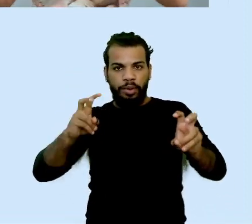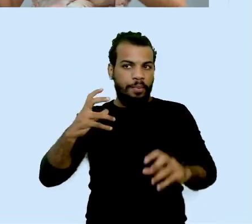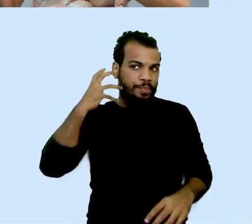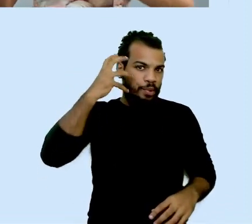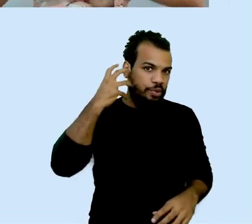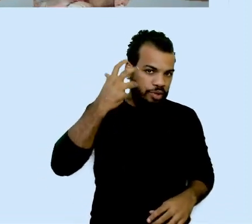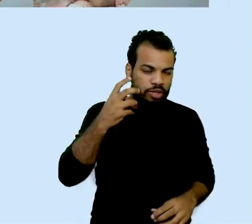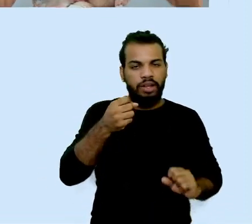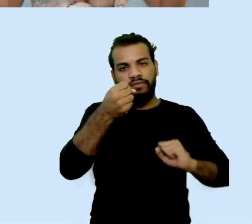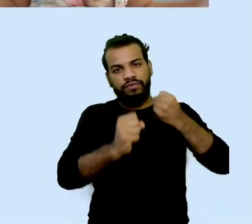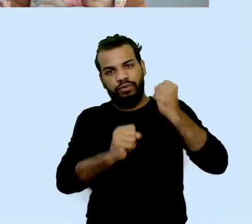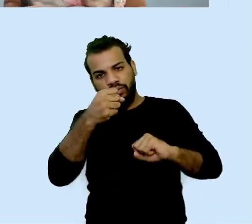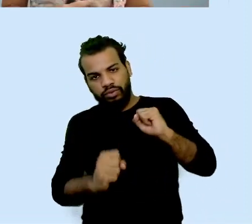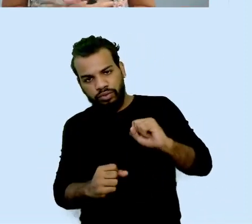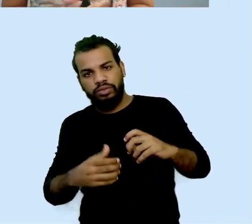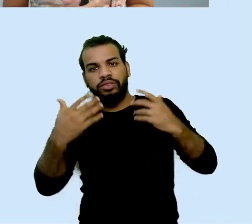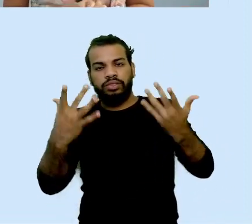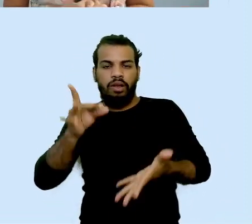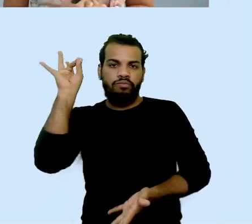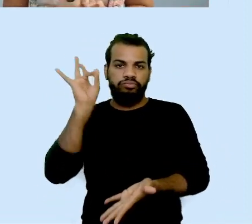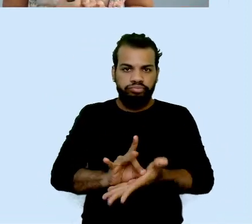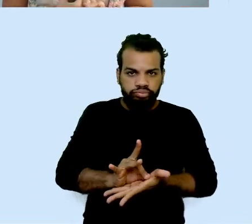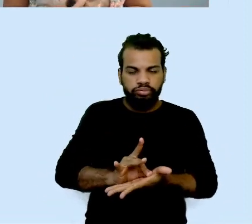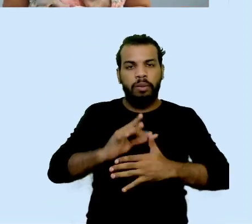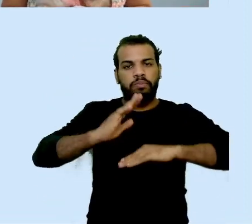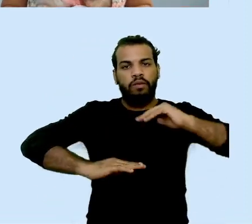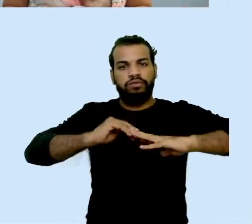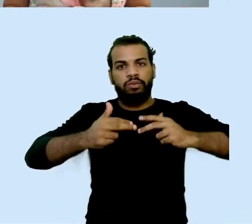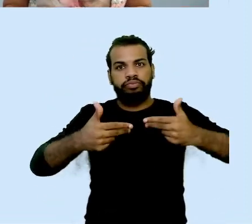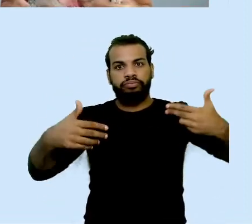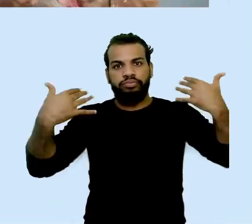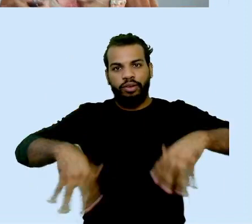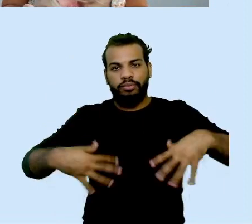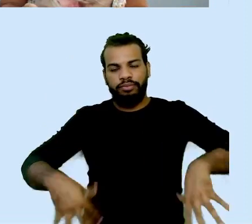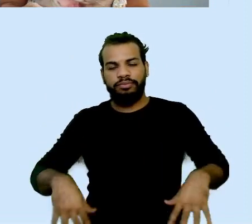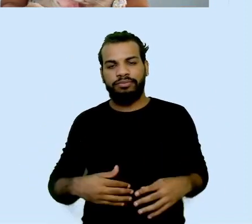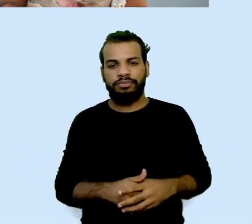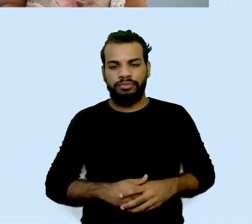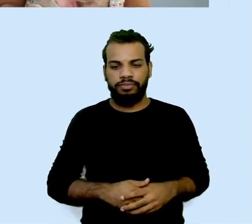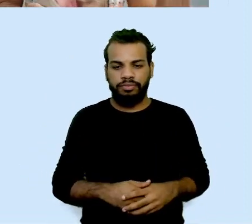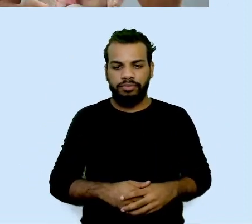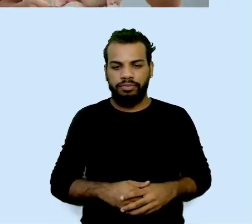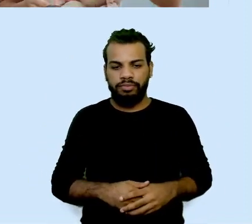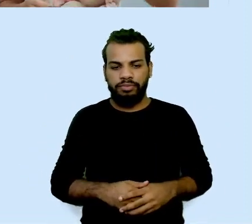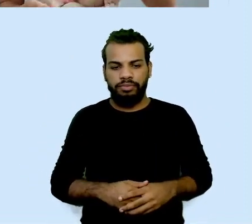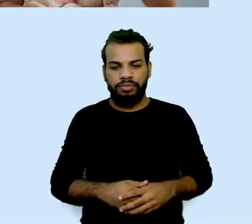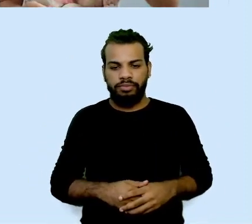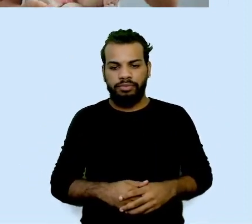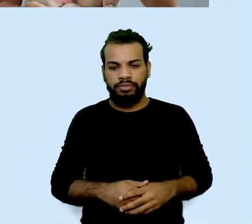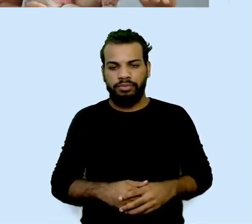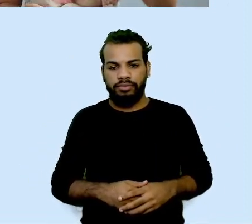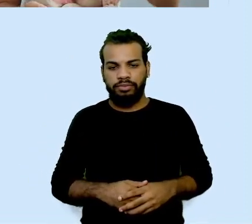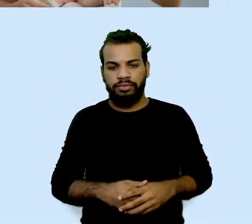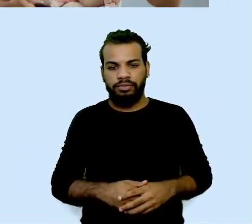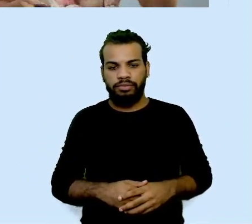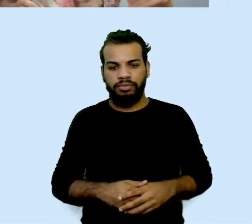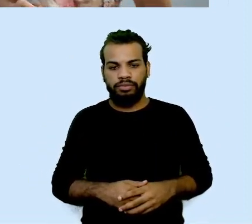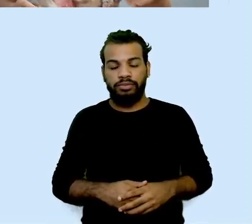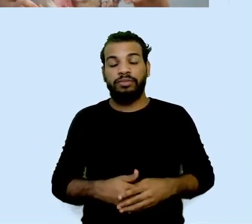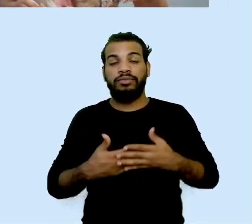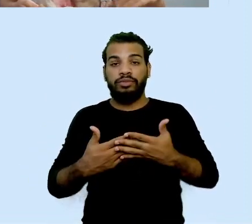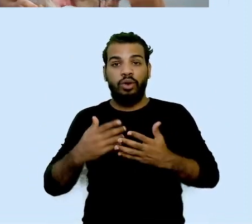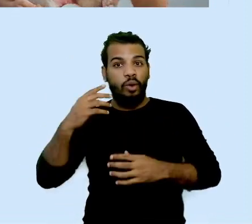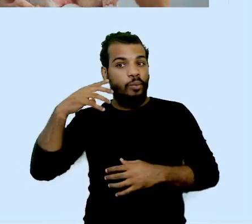e indústria, é realmente uma gama muito grande de profissionais. E com relação à trilha sonora, é o que vai reforçar